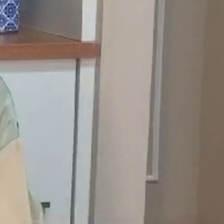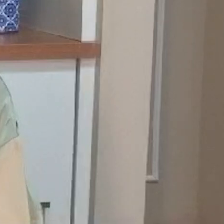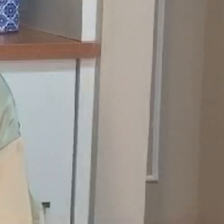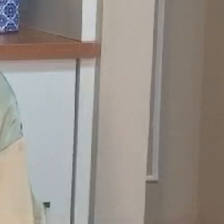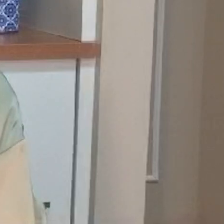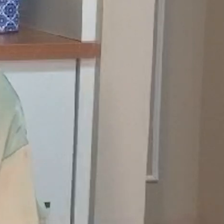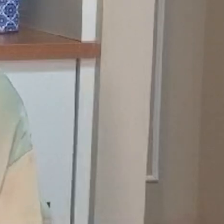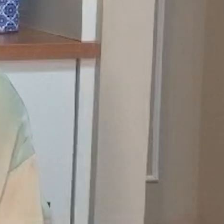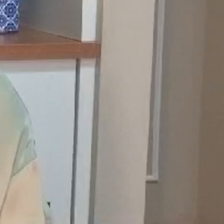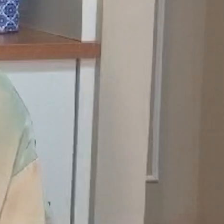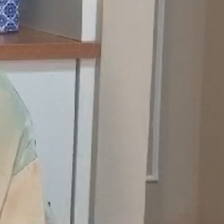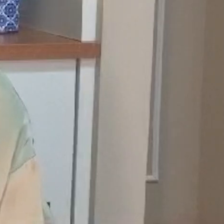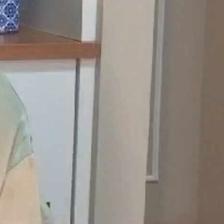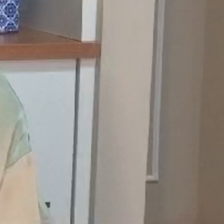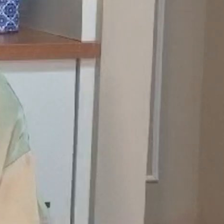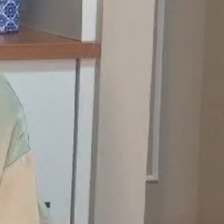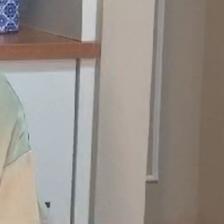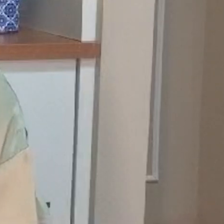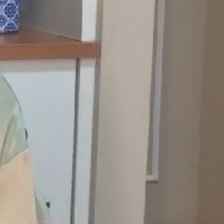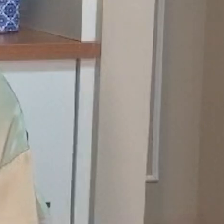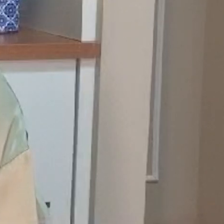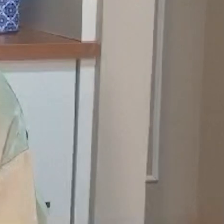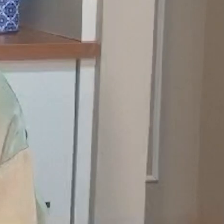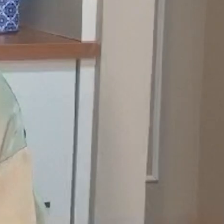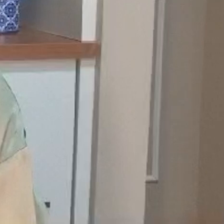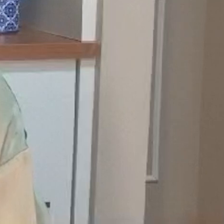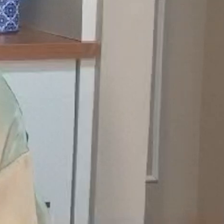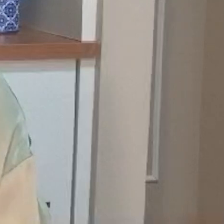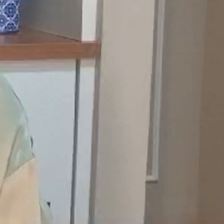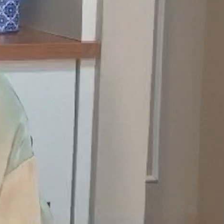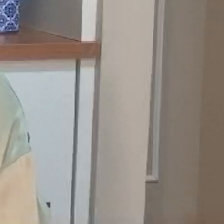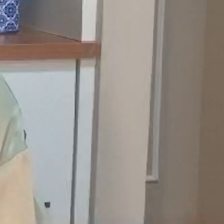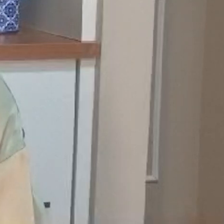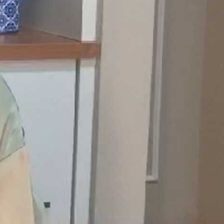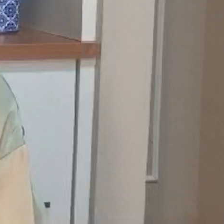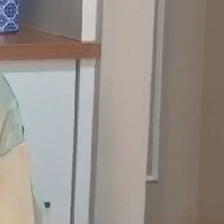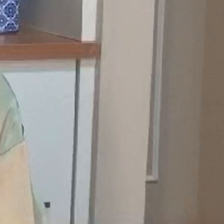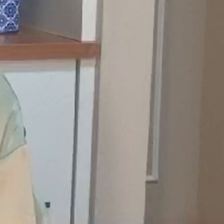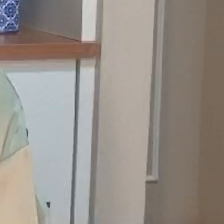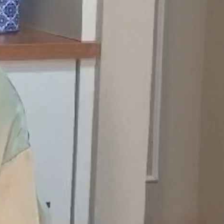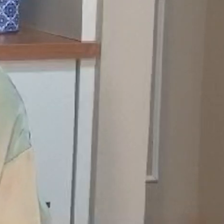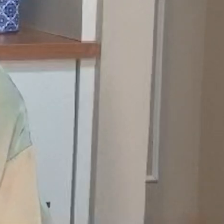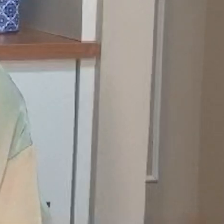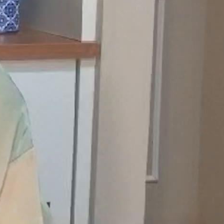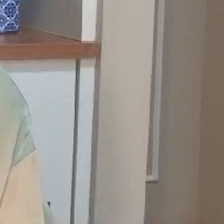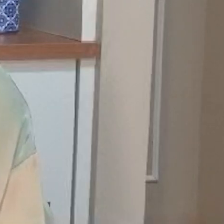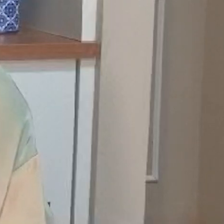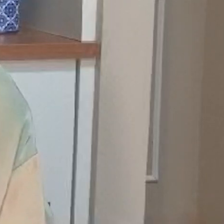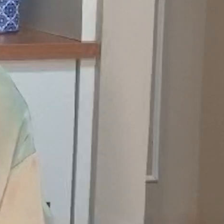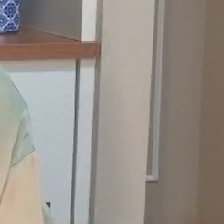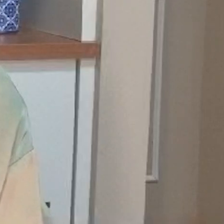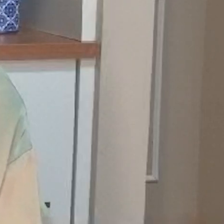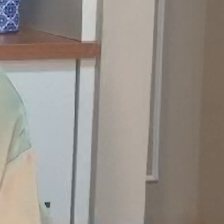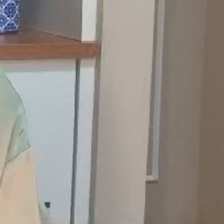criança ela é única, cada gestação é única e esse período vai ser individualizado para cada mãe, para cada pessoa. Então, a